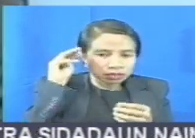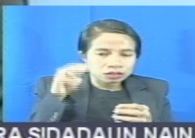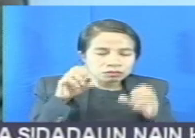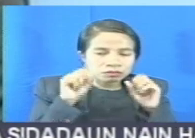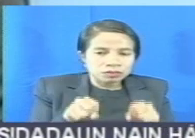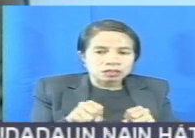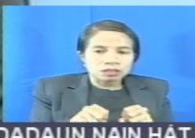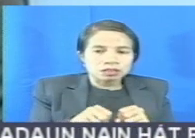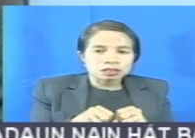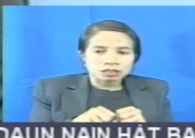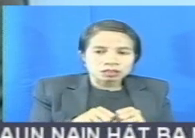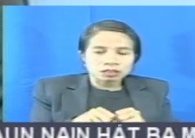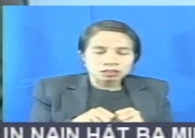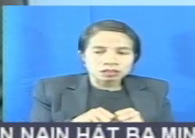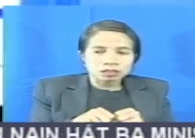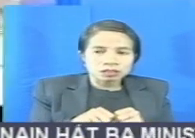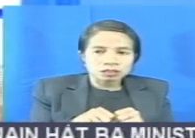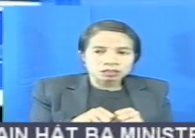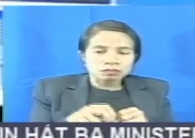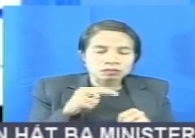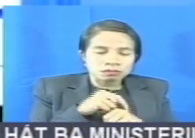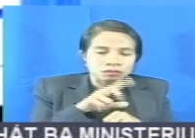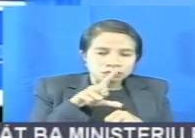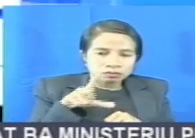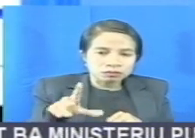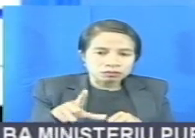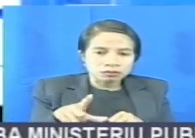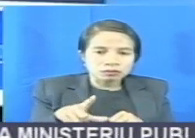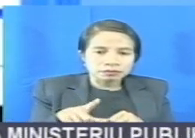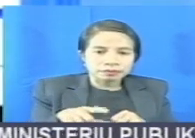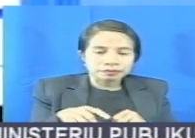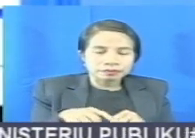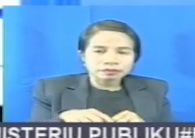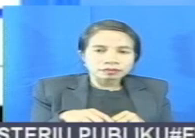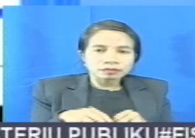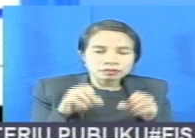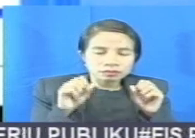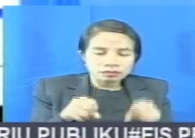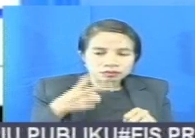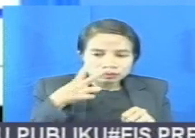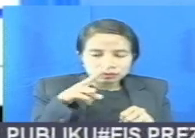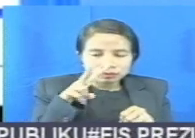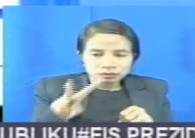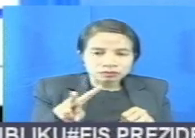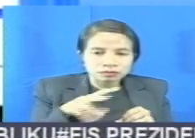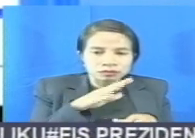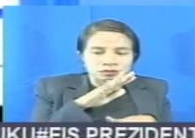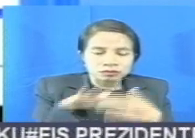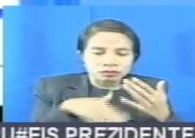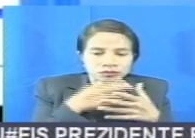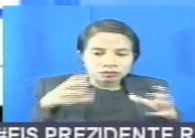bem ali de string mais para nacional tomac e moça para tu mobilizar recursos tomac, não é bem a tu apoio